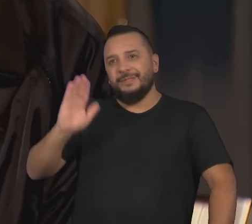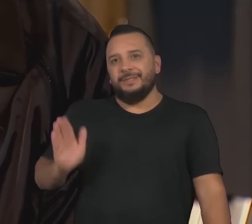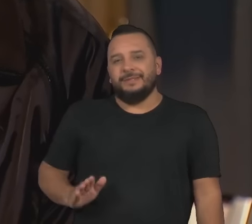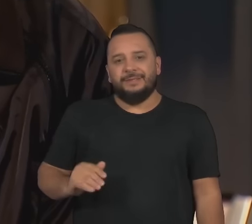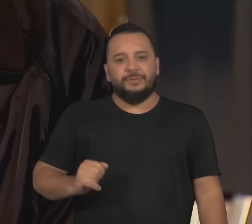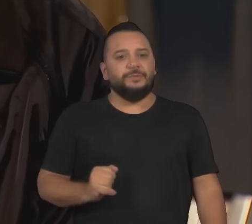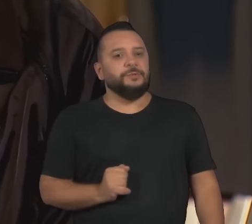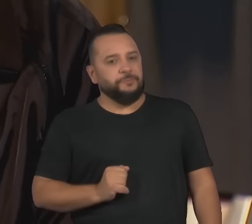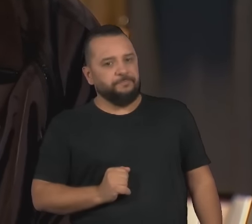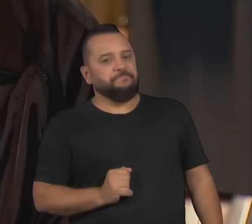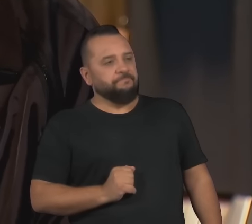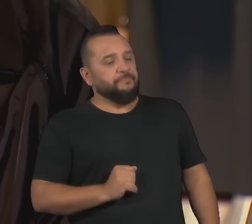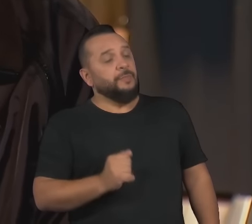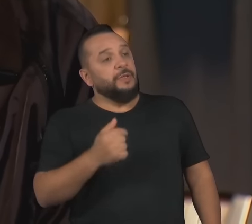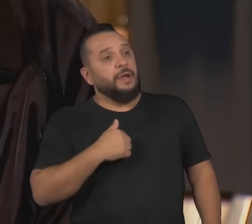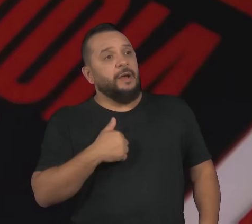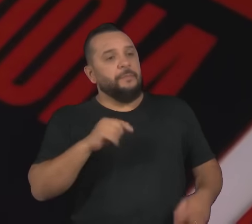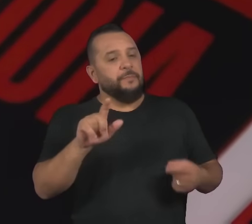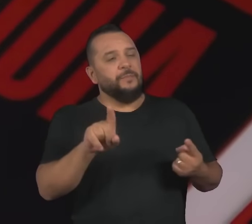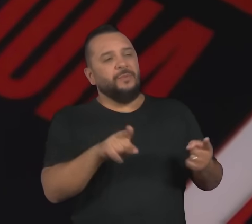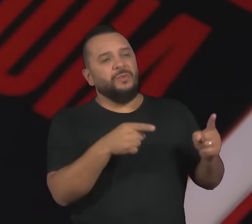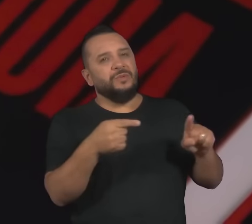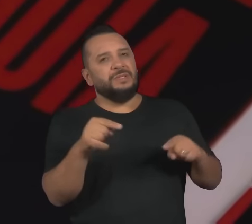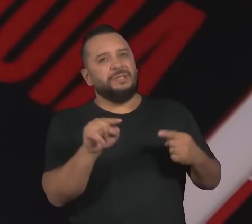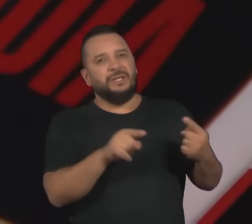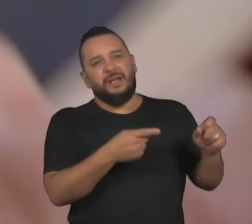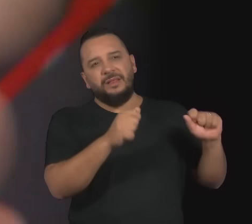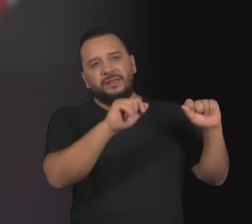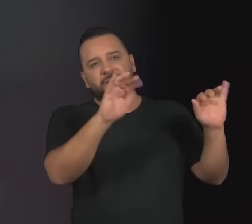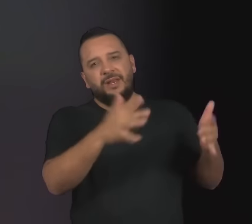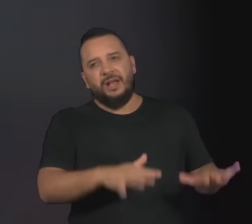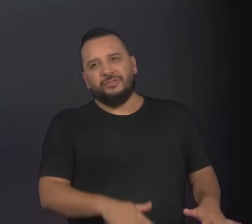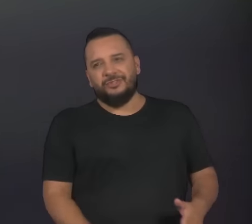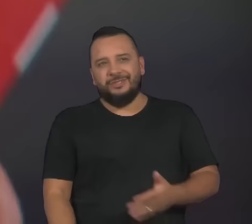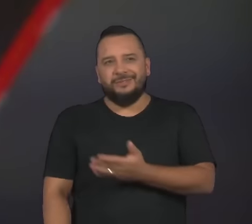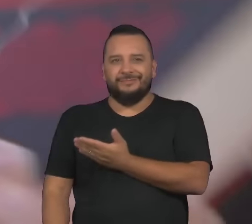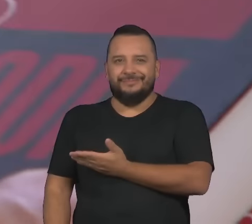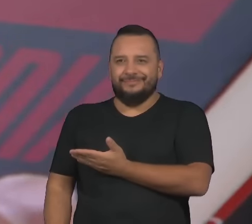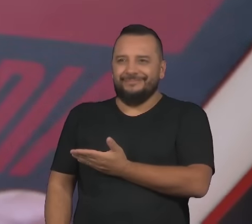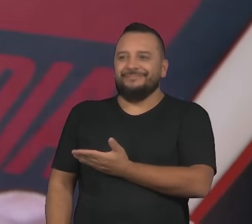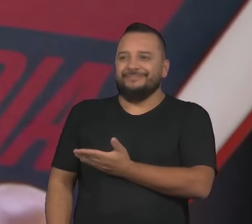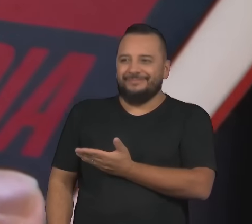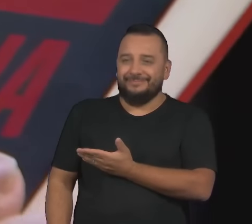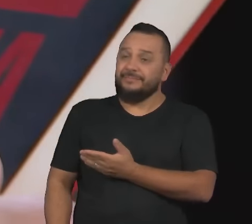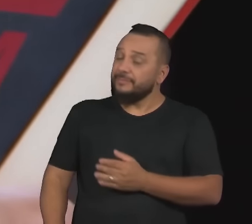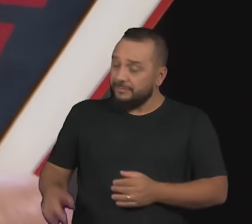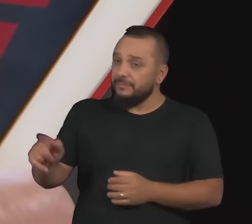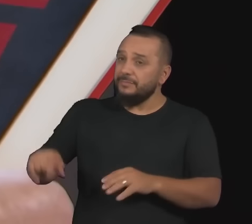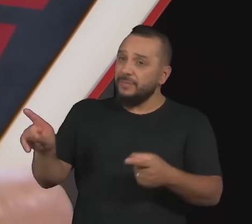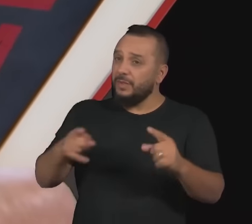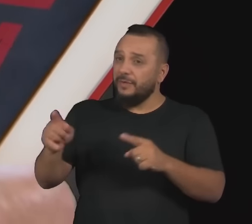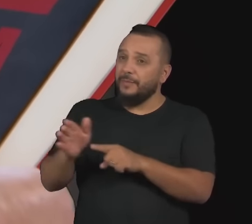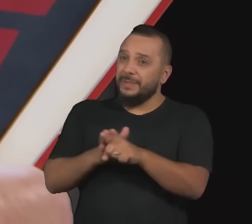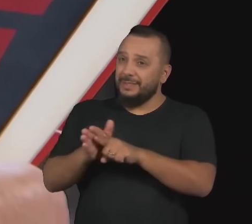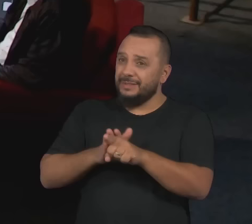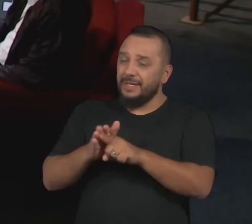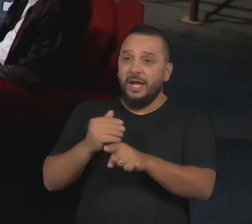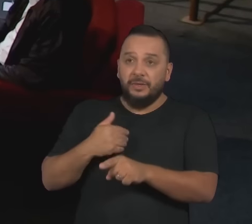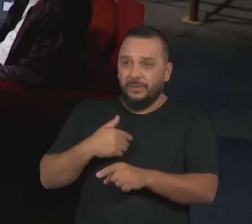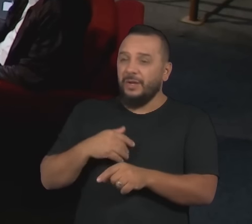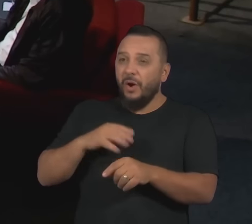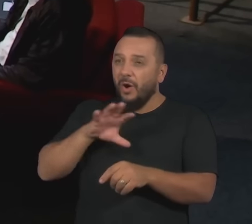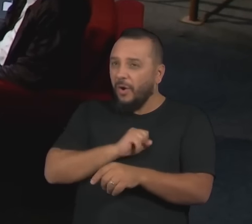Skylab, canção. A Melodia Trágica. Uma coisa E é um livro muito pesquisado, muito tempo. Eu sou rato de